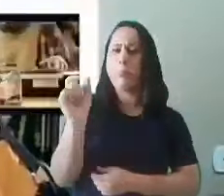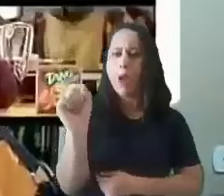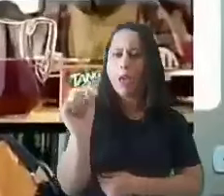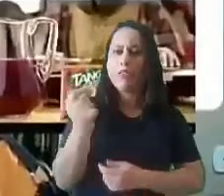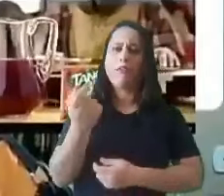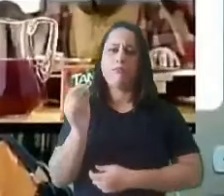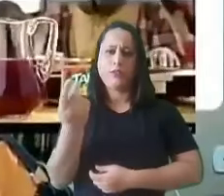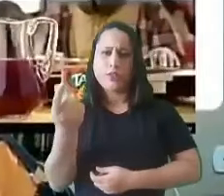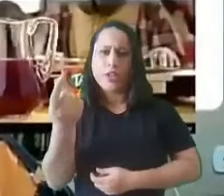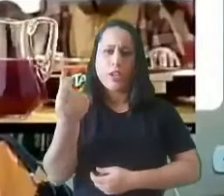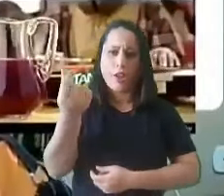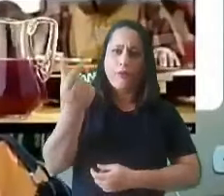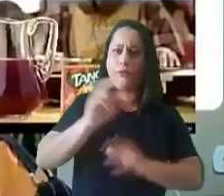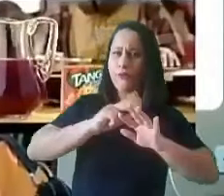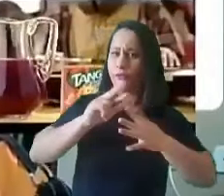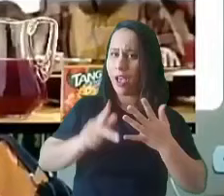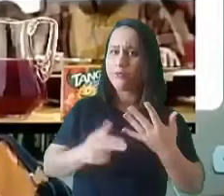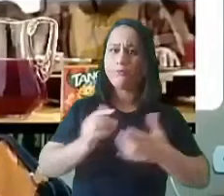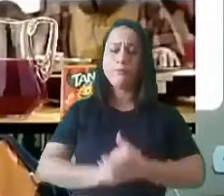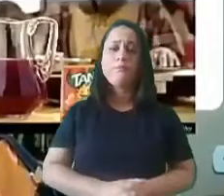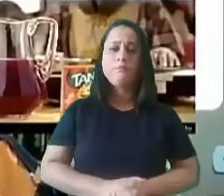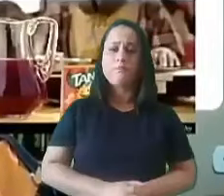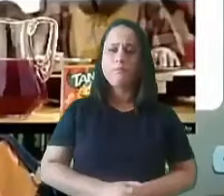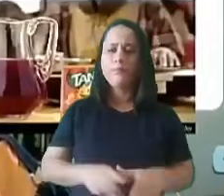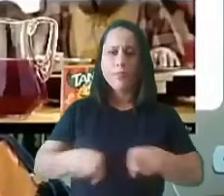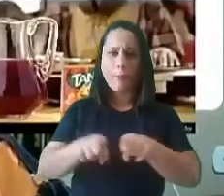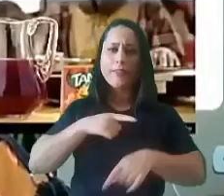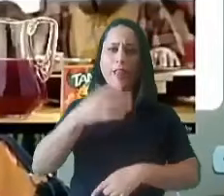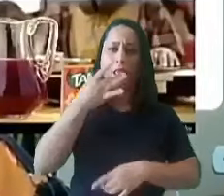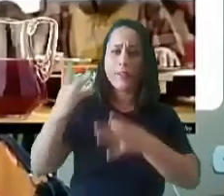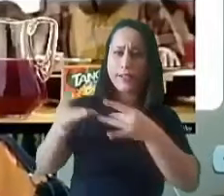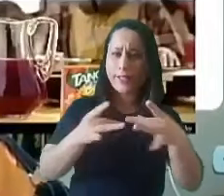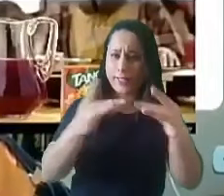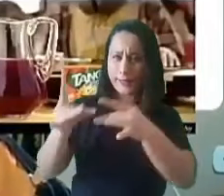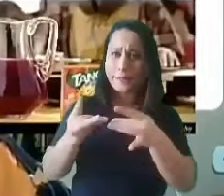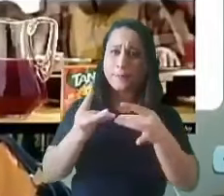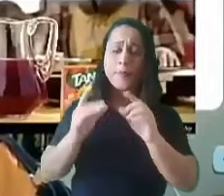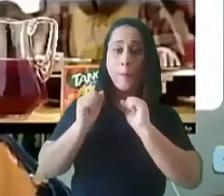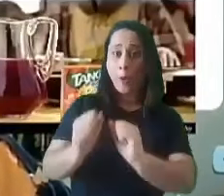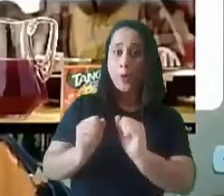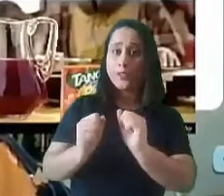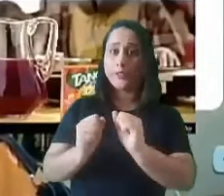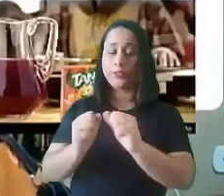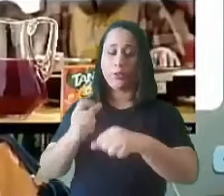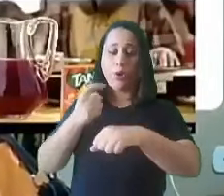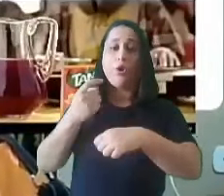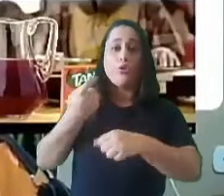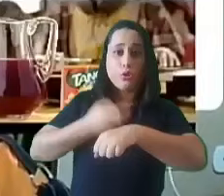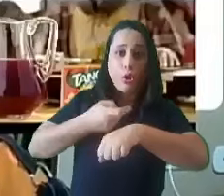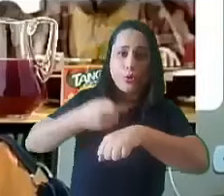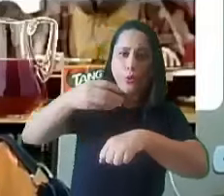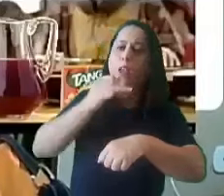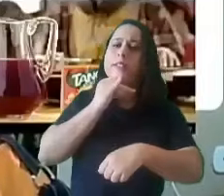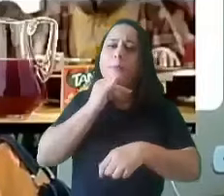Nós temos as soluções líquidas, que pode ser sólido líquido, quando a